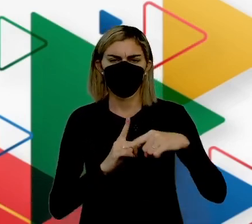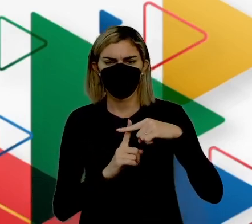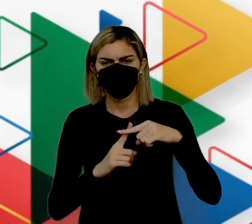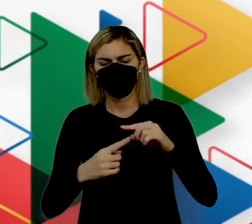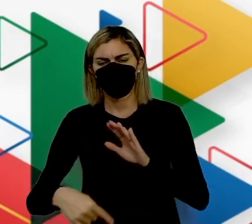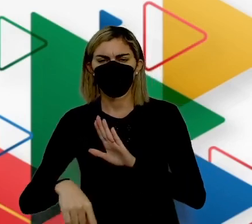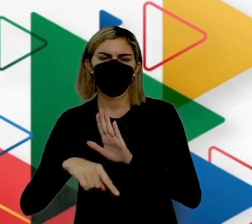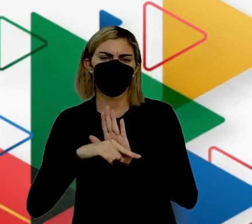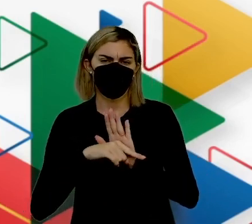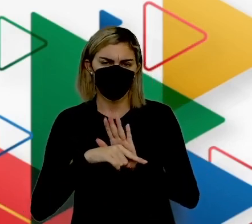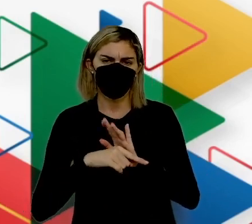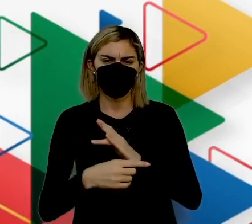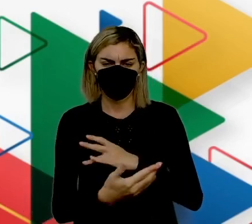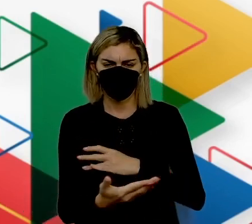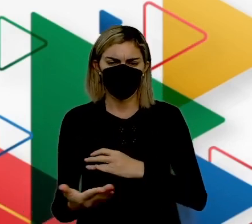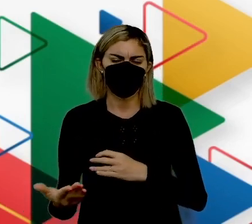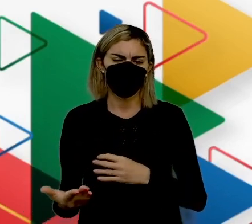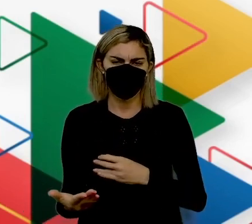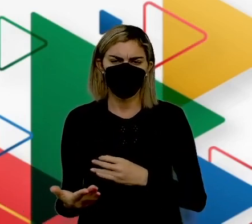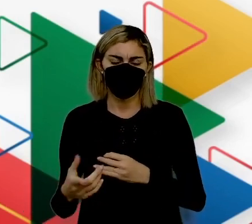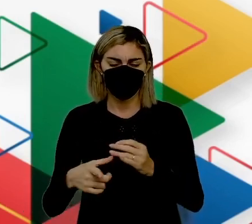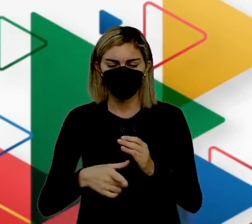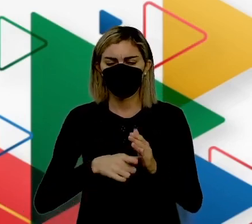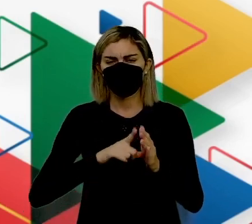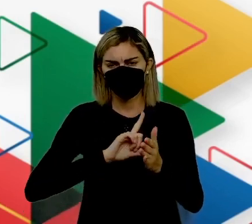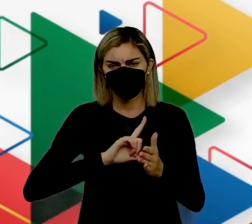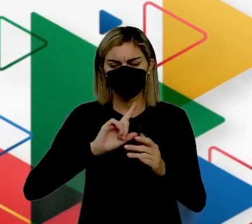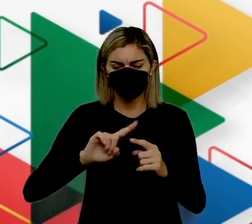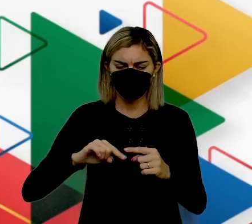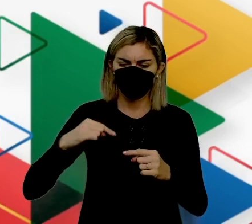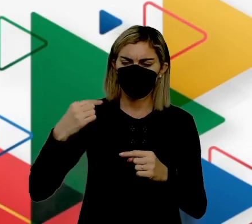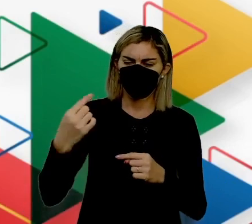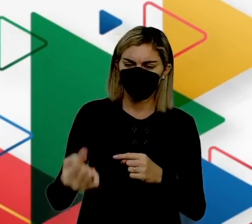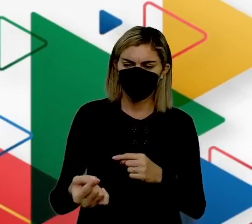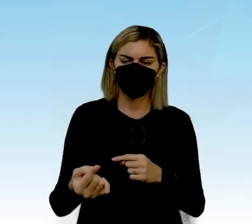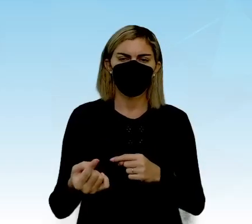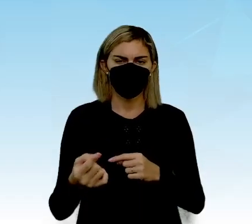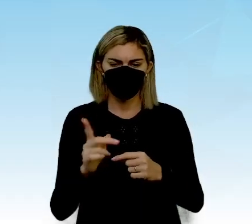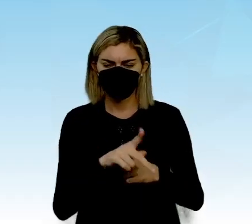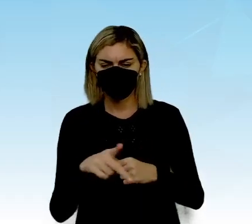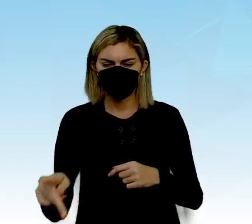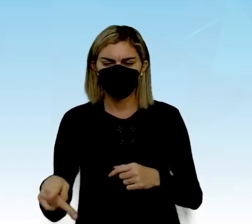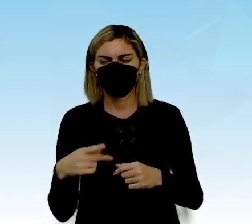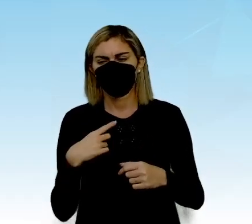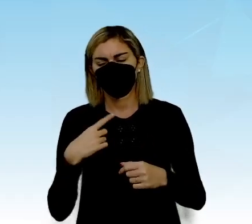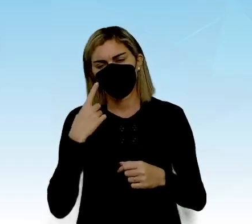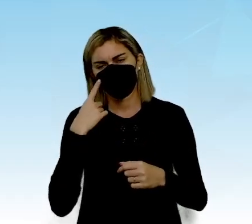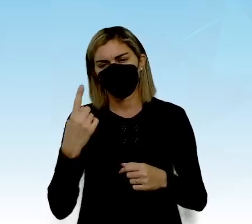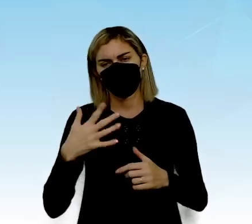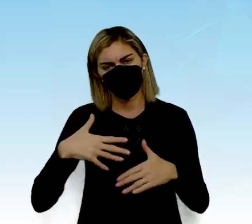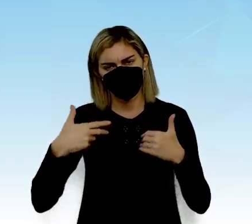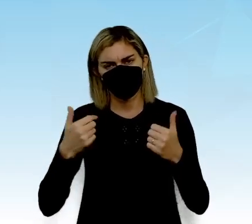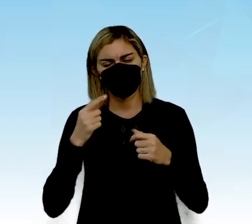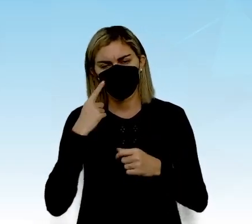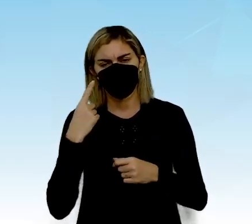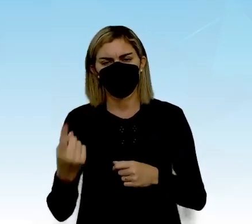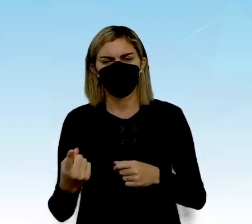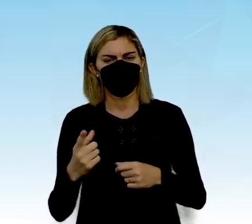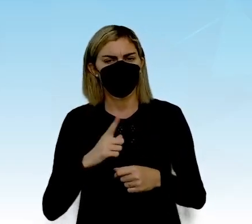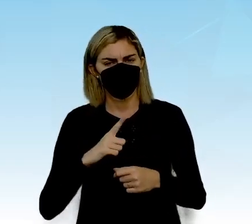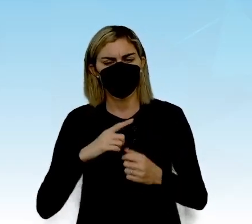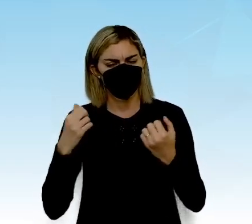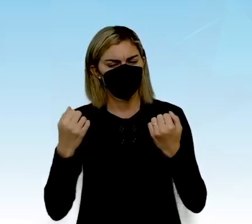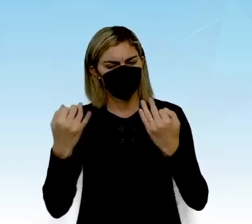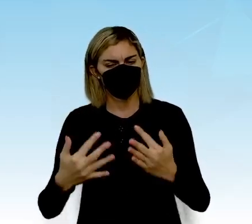negativas, ela é constante, antes e depois. Professor, tu explica melhor? Vamos lá?